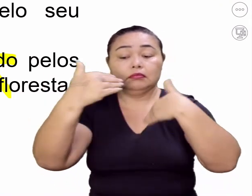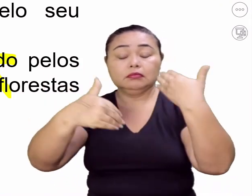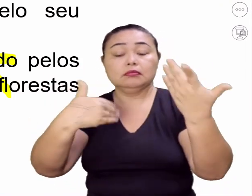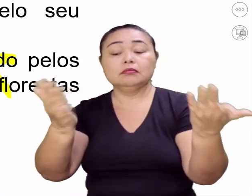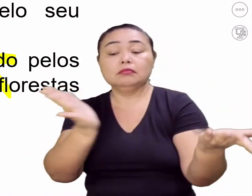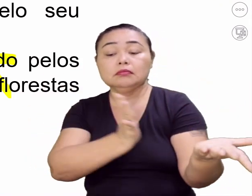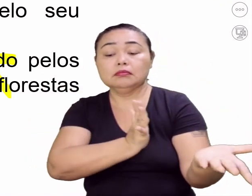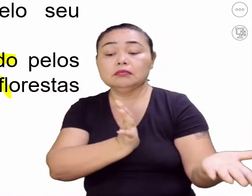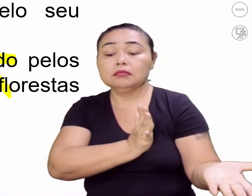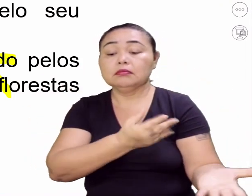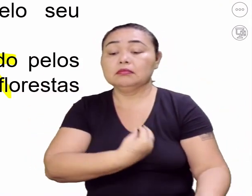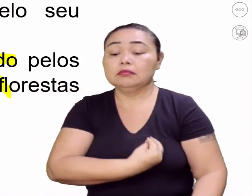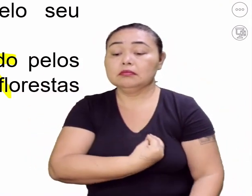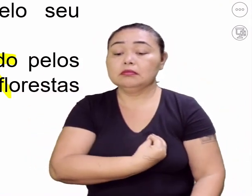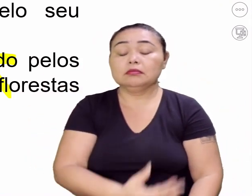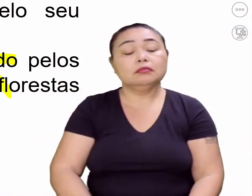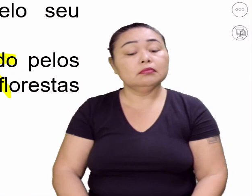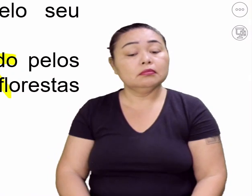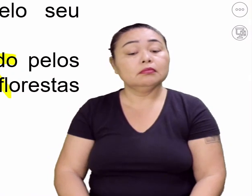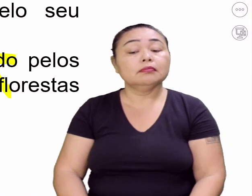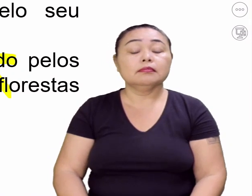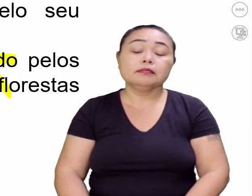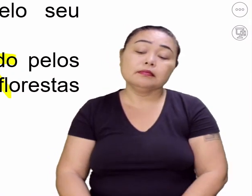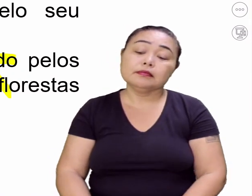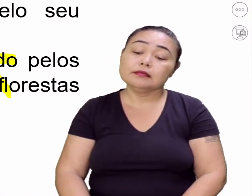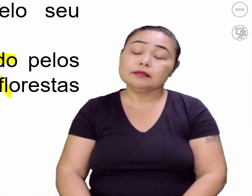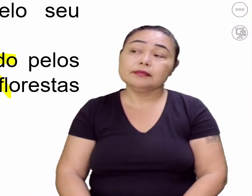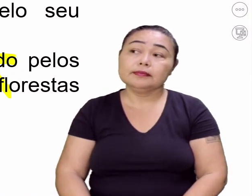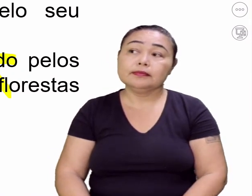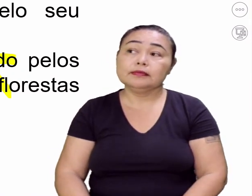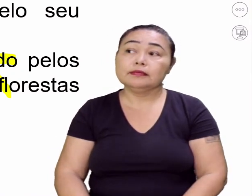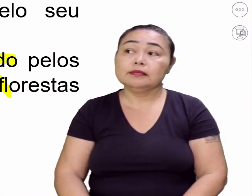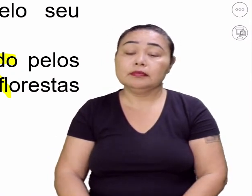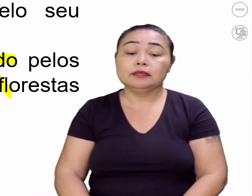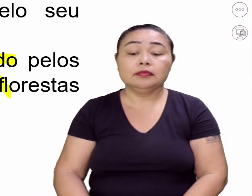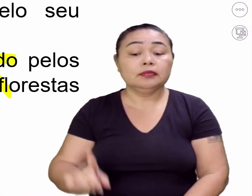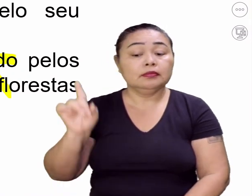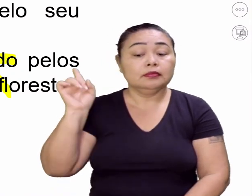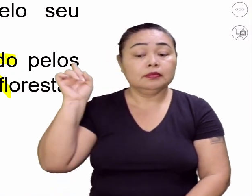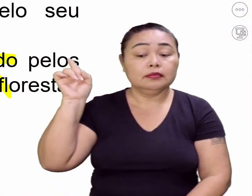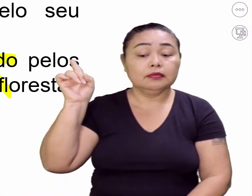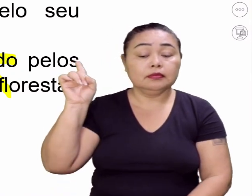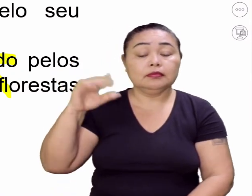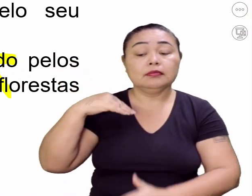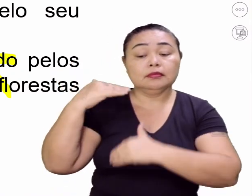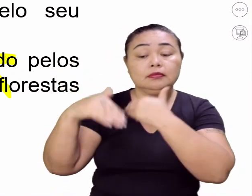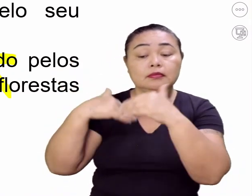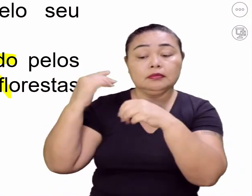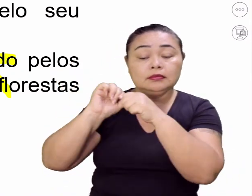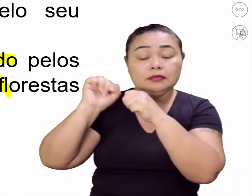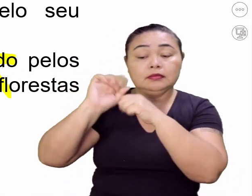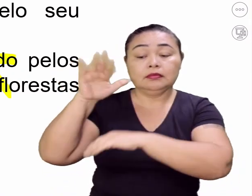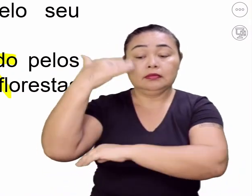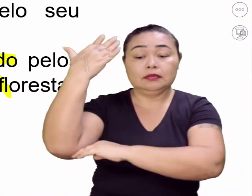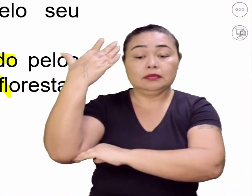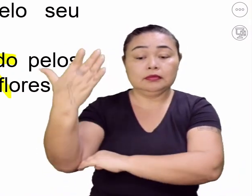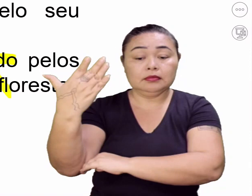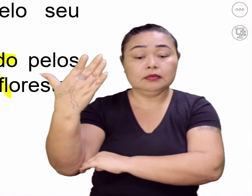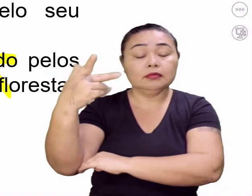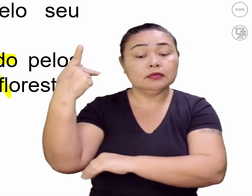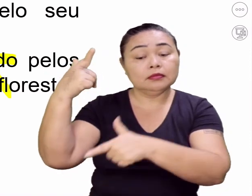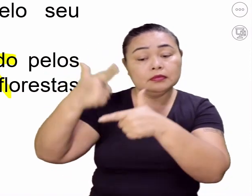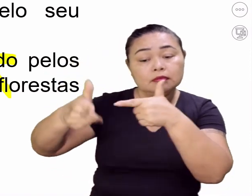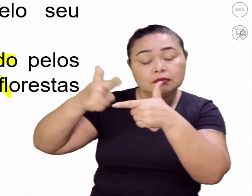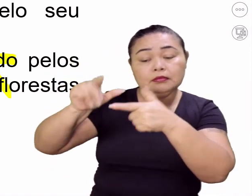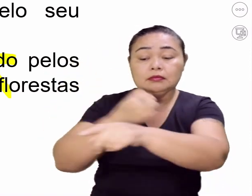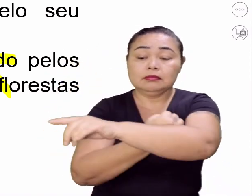elevado padrão de vida. E aí, Rogério? E aí, no caso dessa aqui, ó, os países culpam os desmatamentos pelos